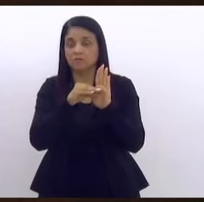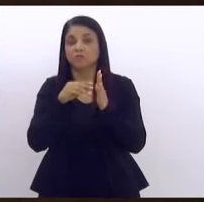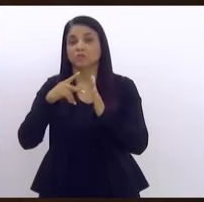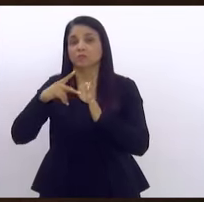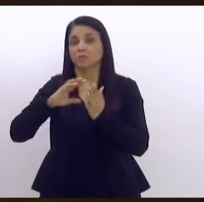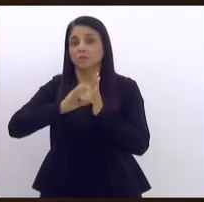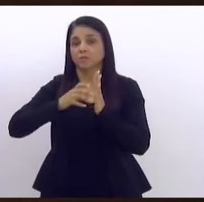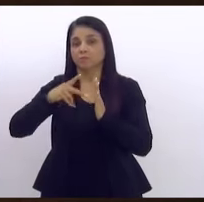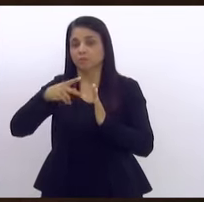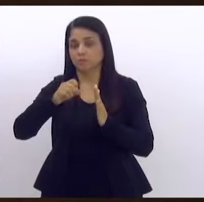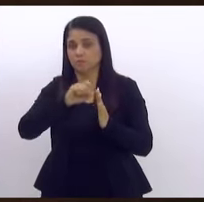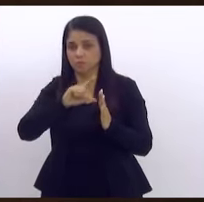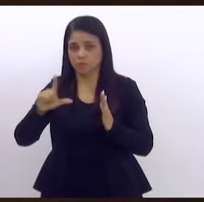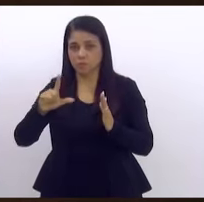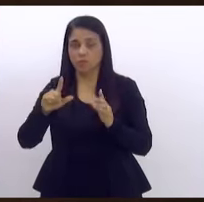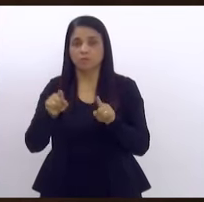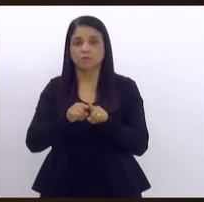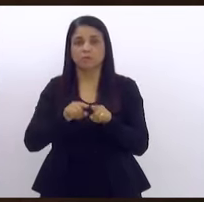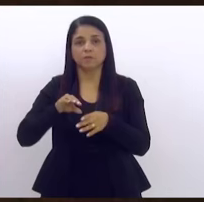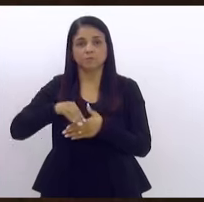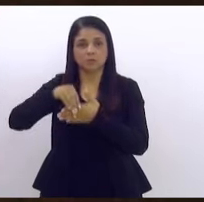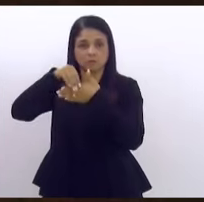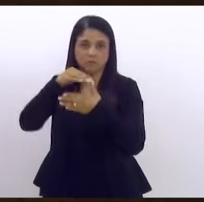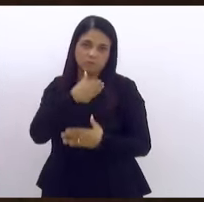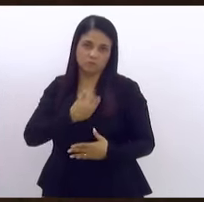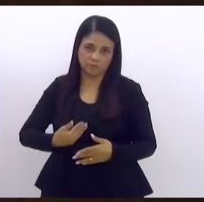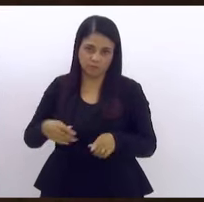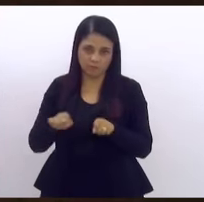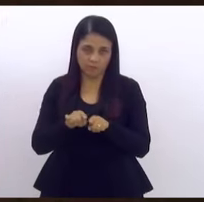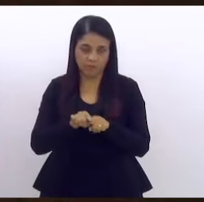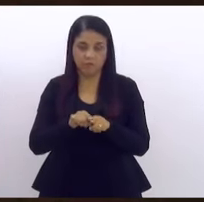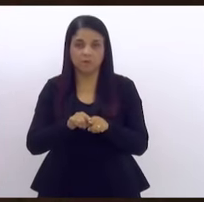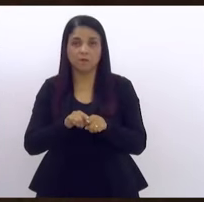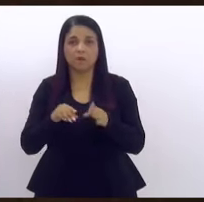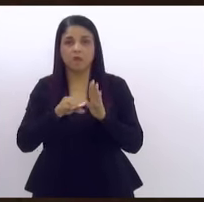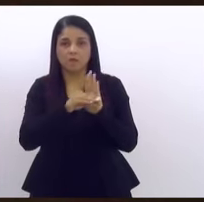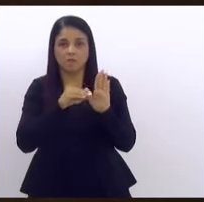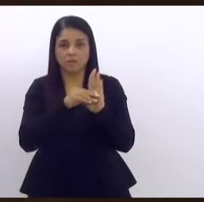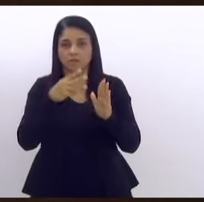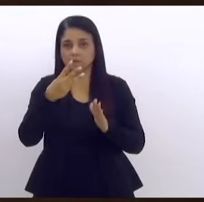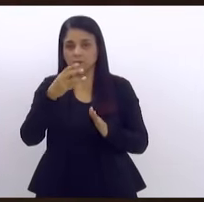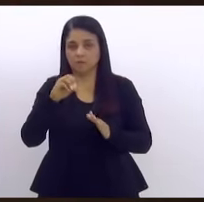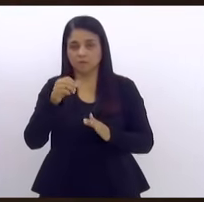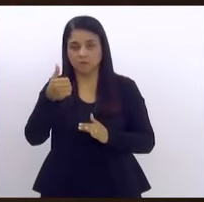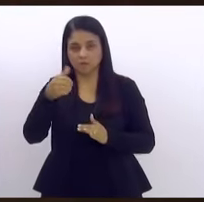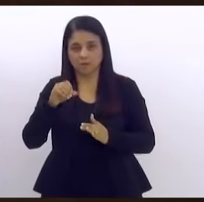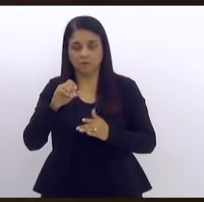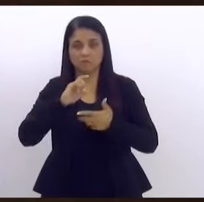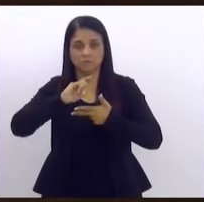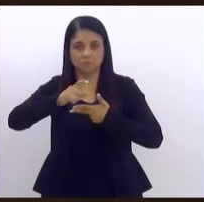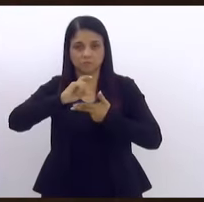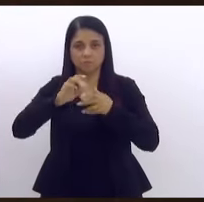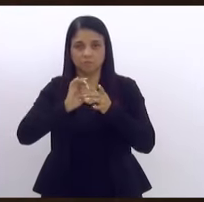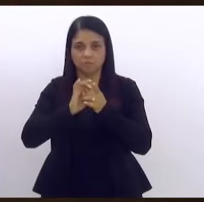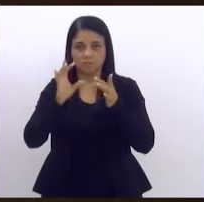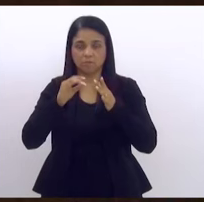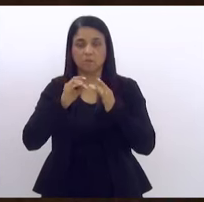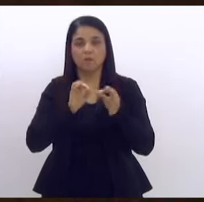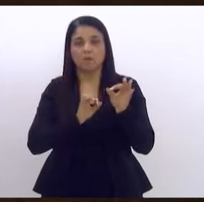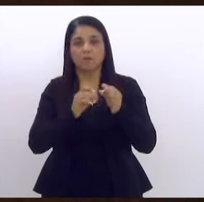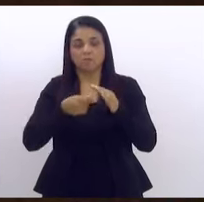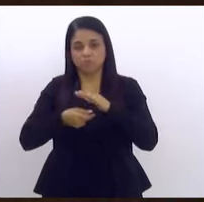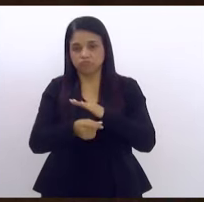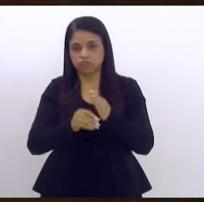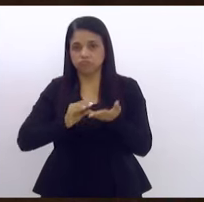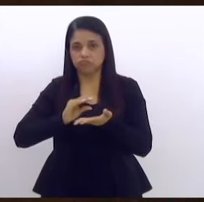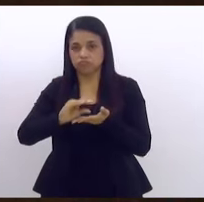PSOL e também do líder do governo, que é a emenda 3010, o Poder Executivo fica autorizado a programar recursos